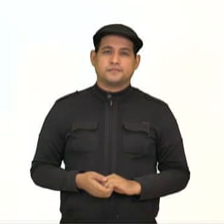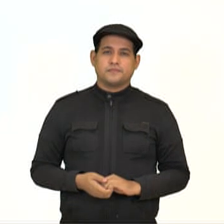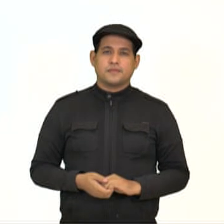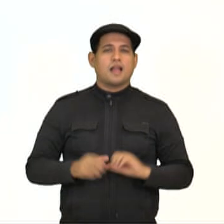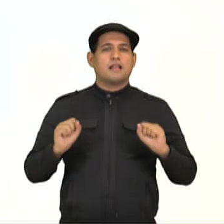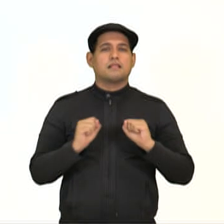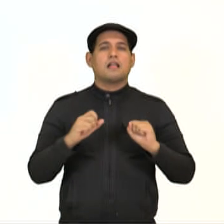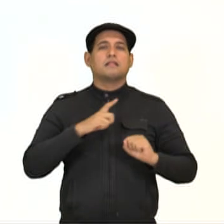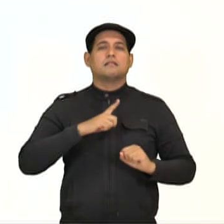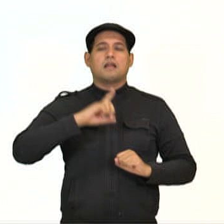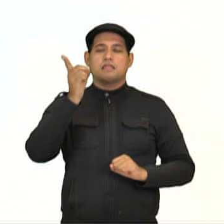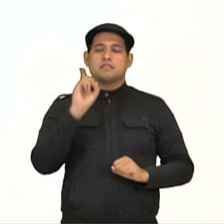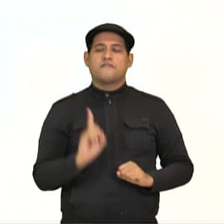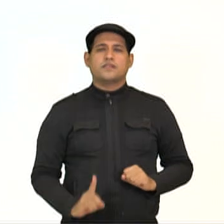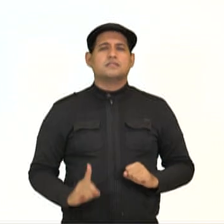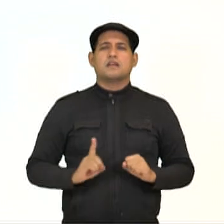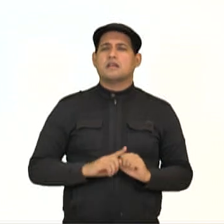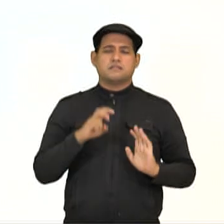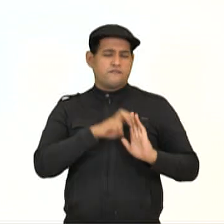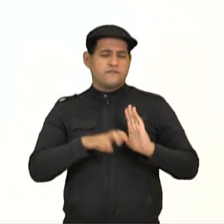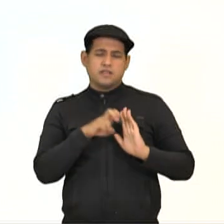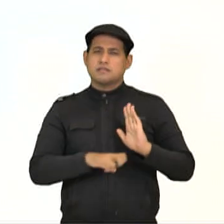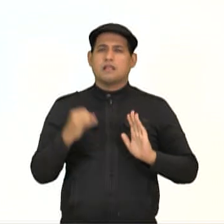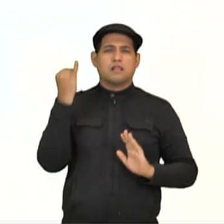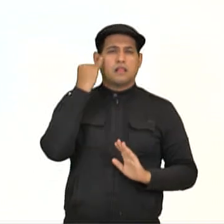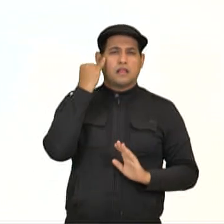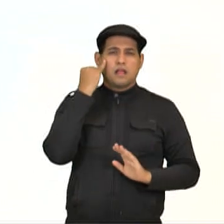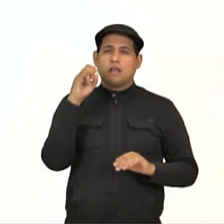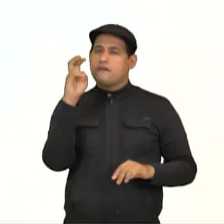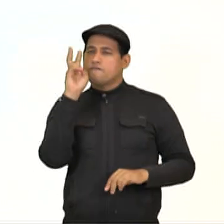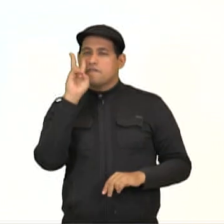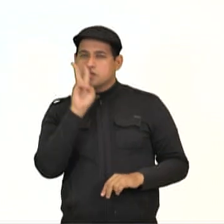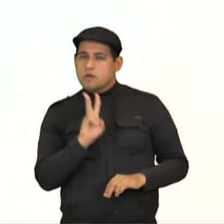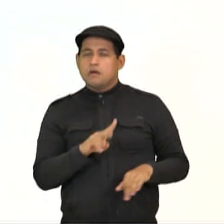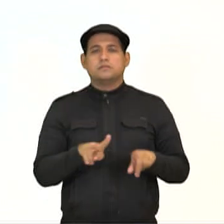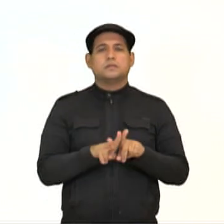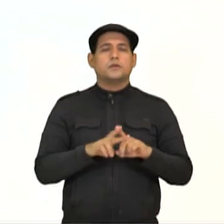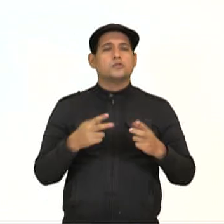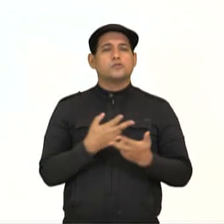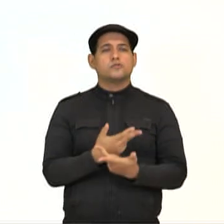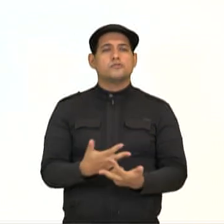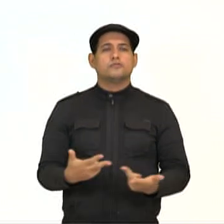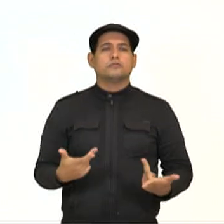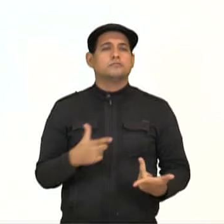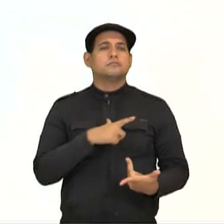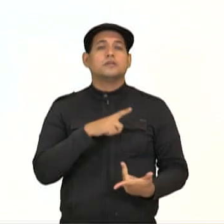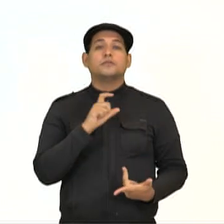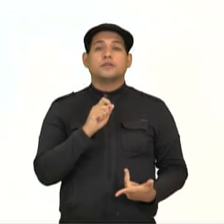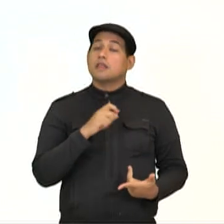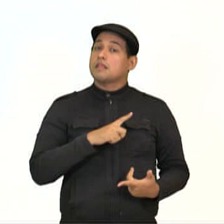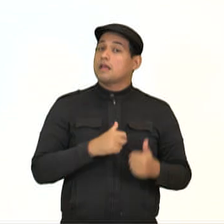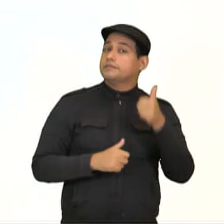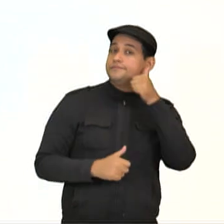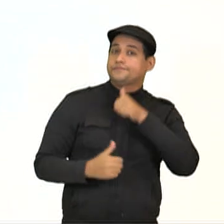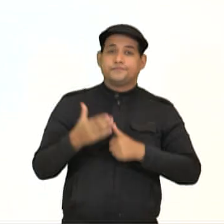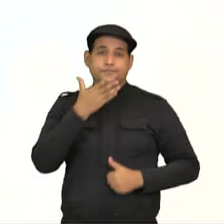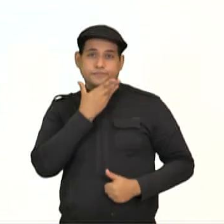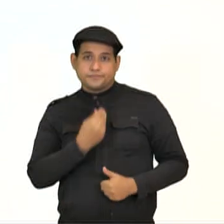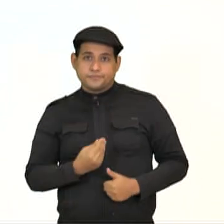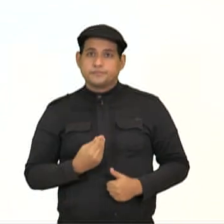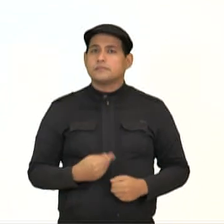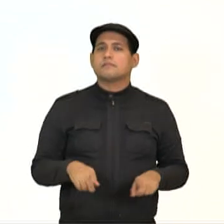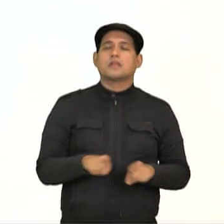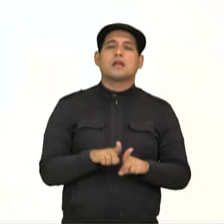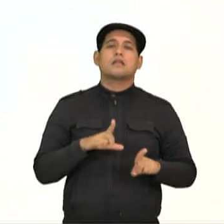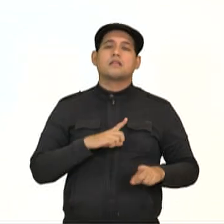Atletas com deficiência física, visual, intelectual, reforçando o que a professora disse. Tem a versão feminina e masculina e